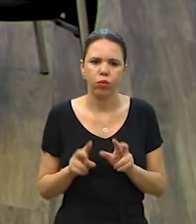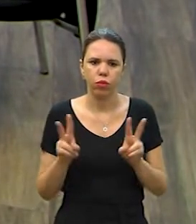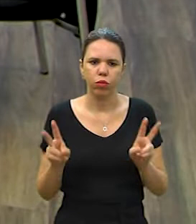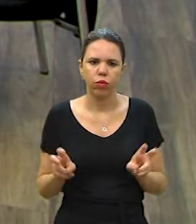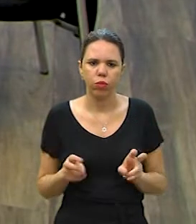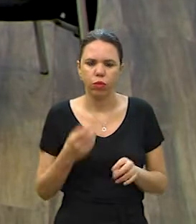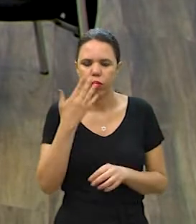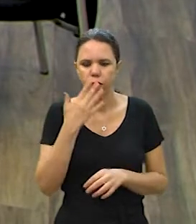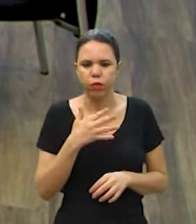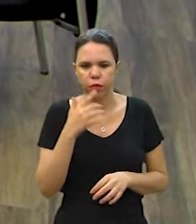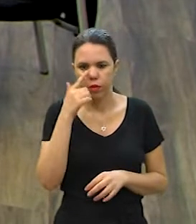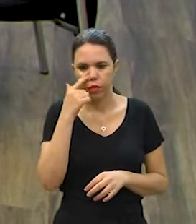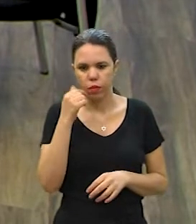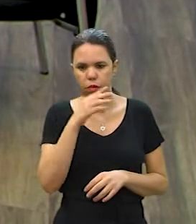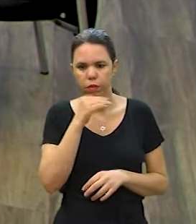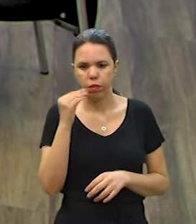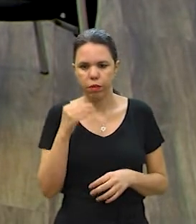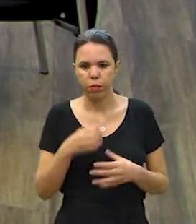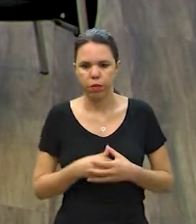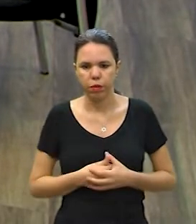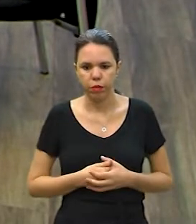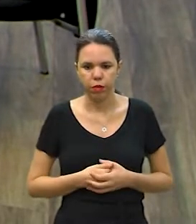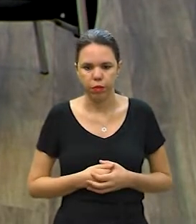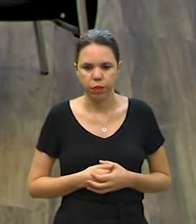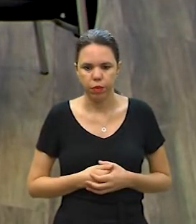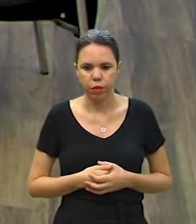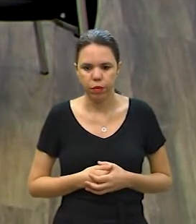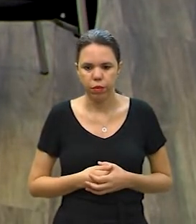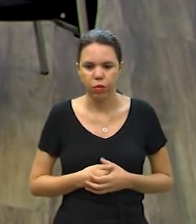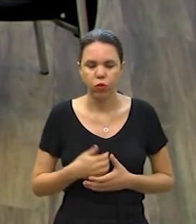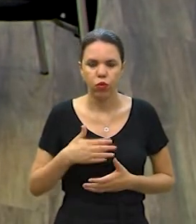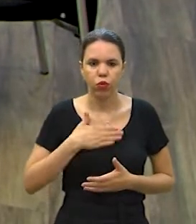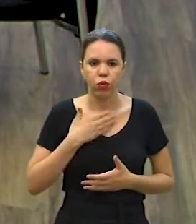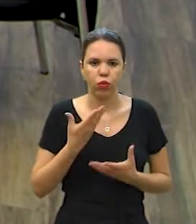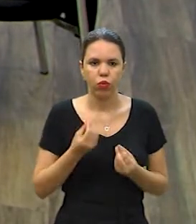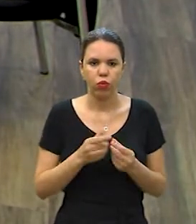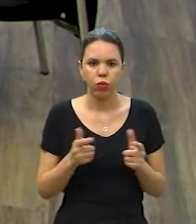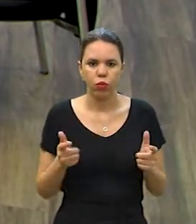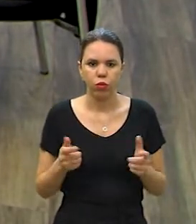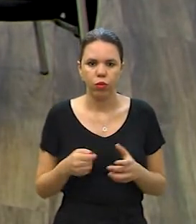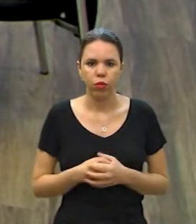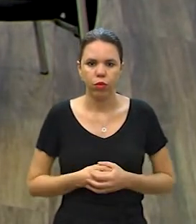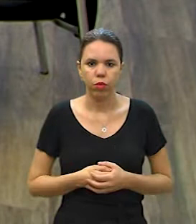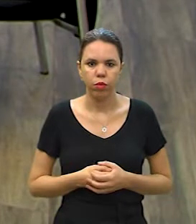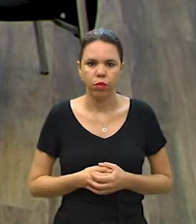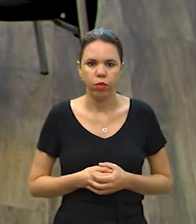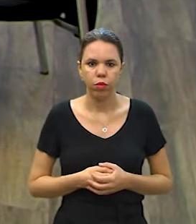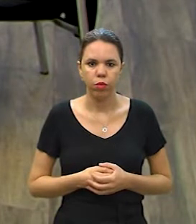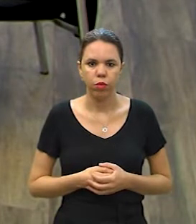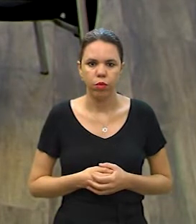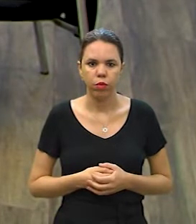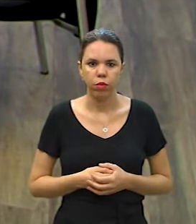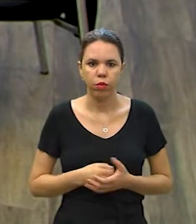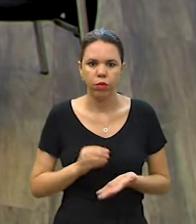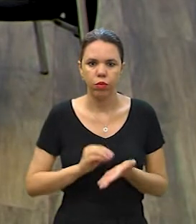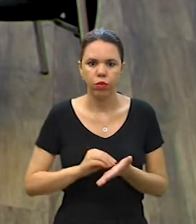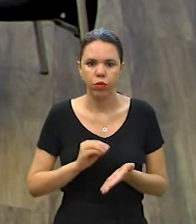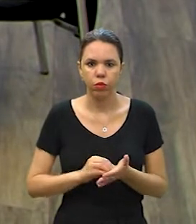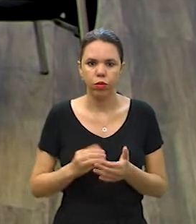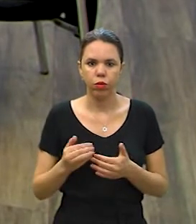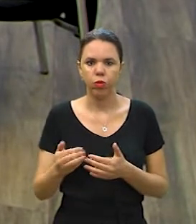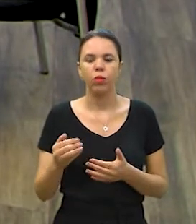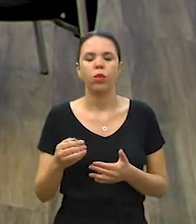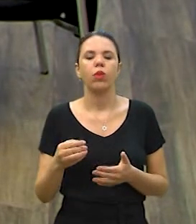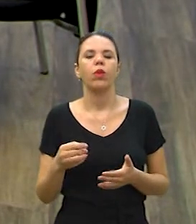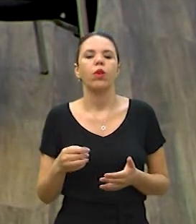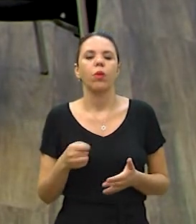essas crianças e adolescentes. É um número que assusta e é muito grande, né? Então a gente tem uma outra realidade. Será a pauta da próxima reunião da